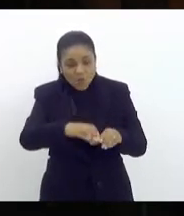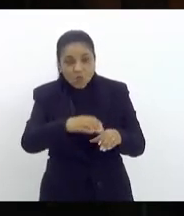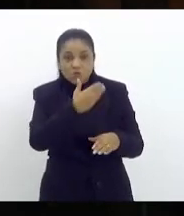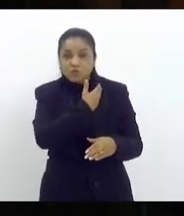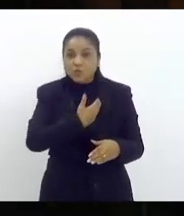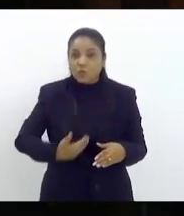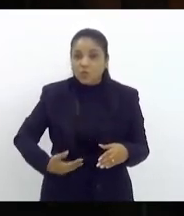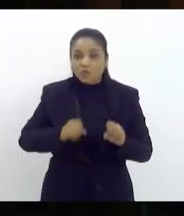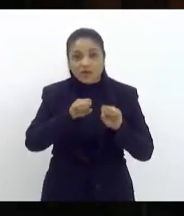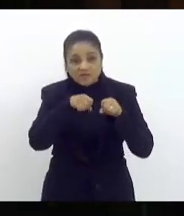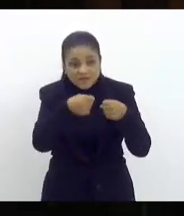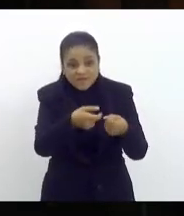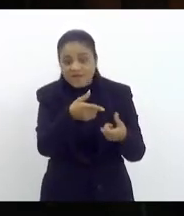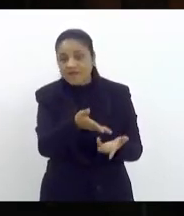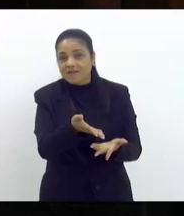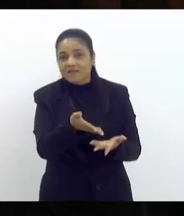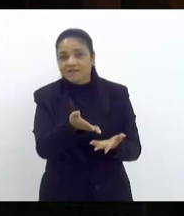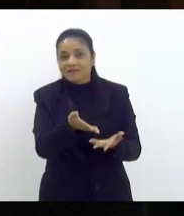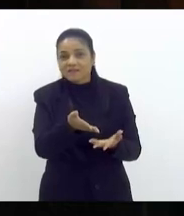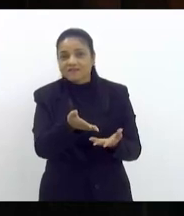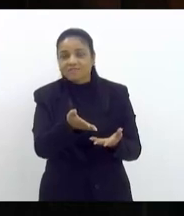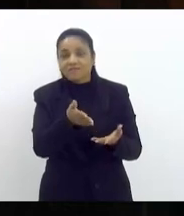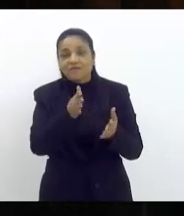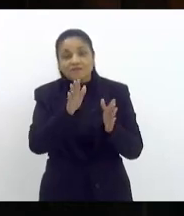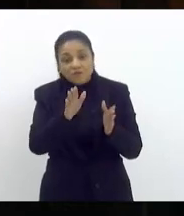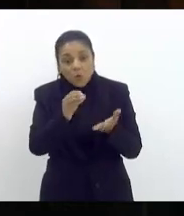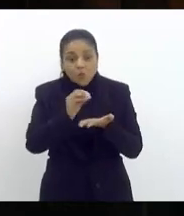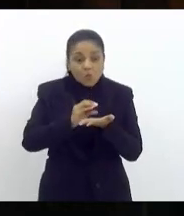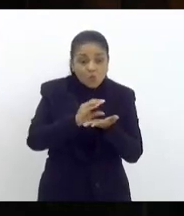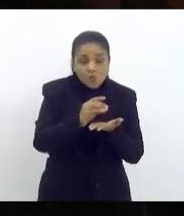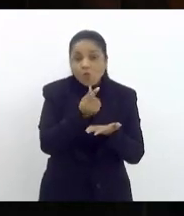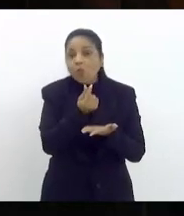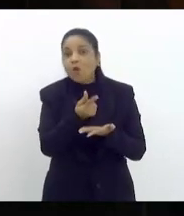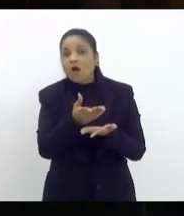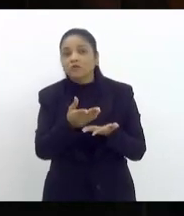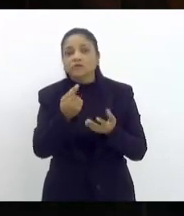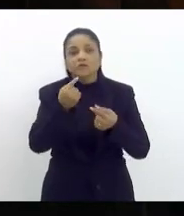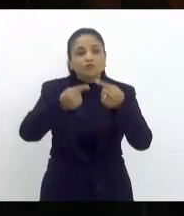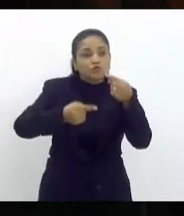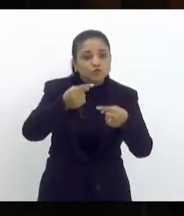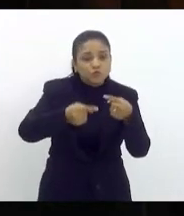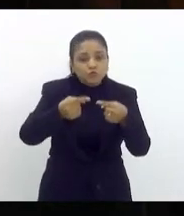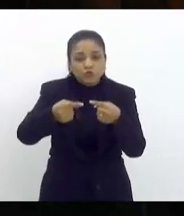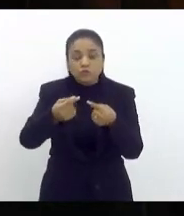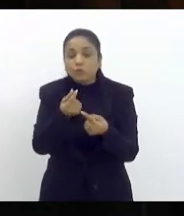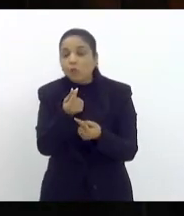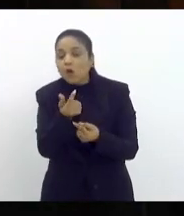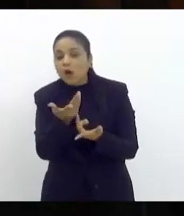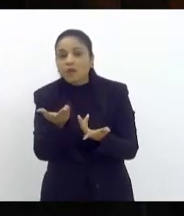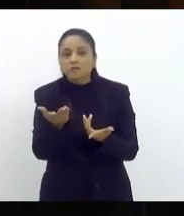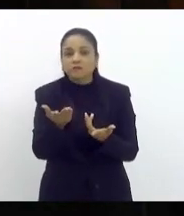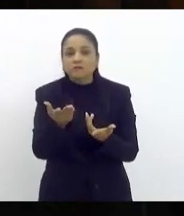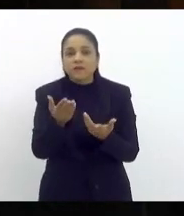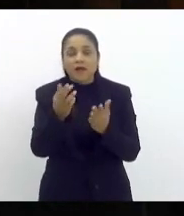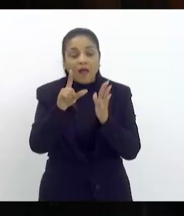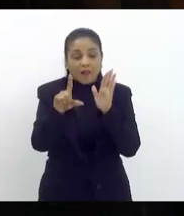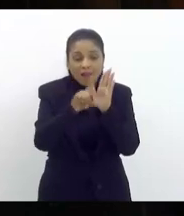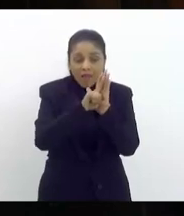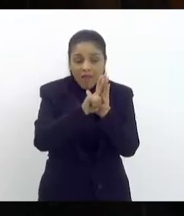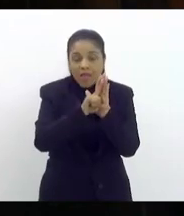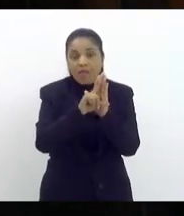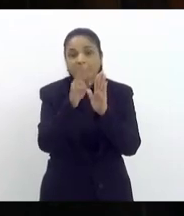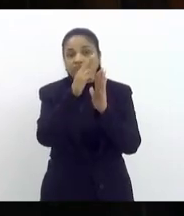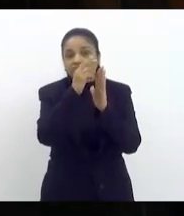agora vamos dimensionar quanto é isso e vamos discutir a luz de números porque a lei de